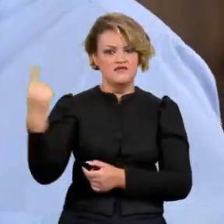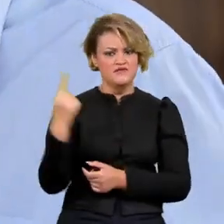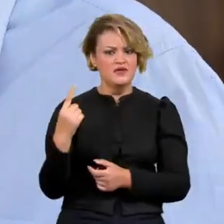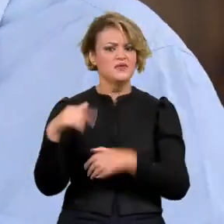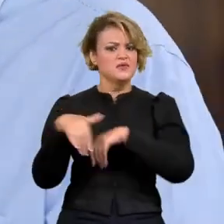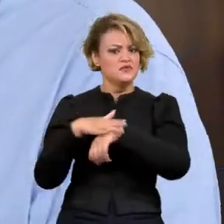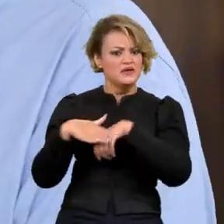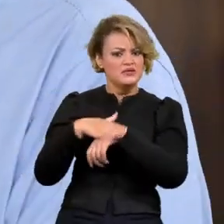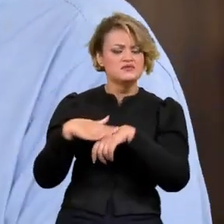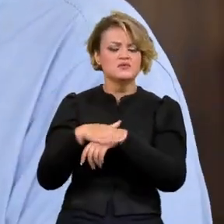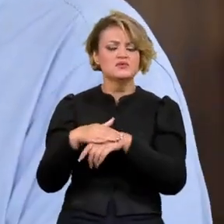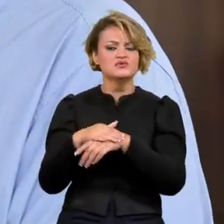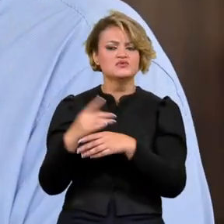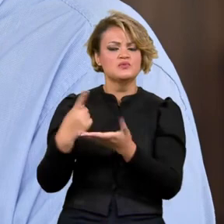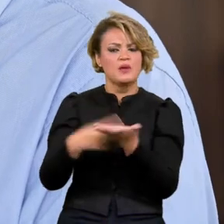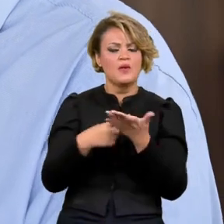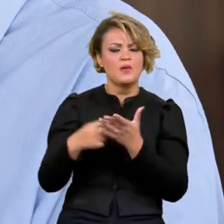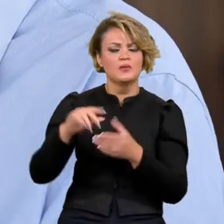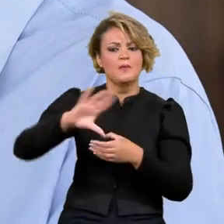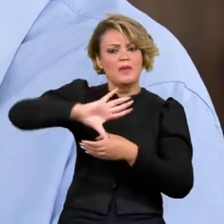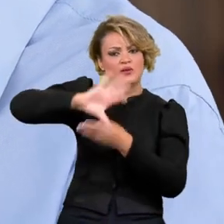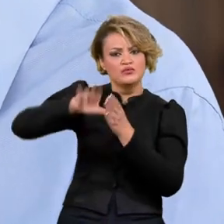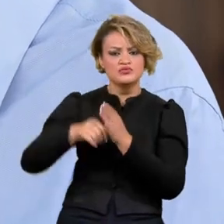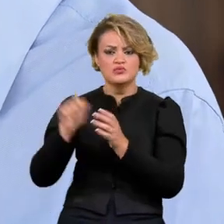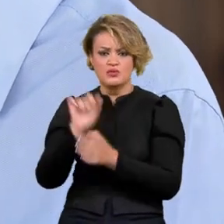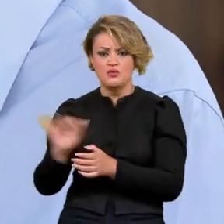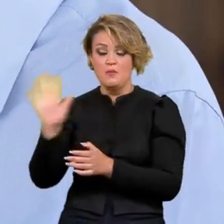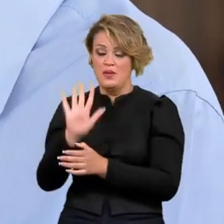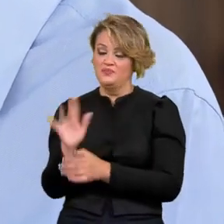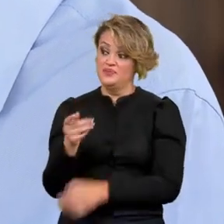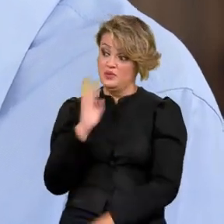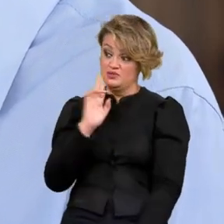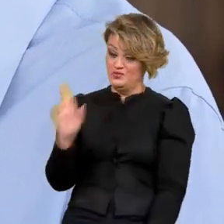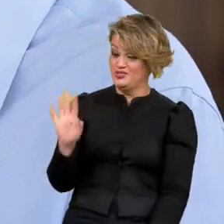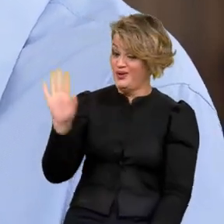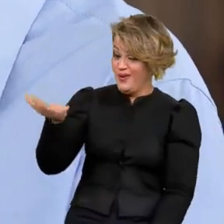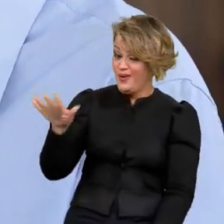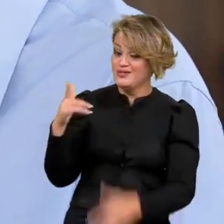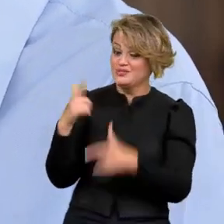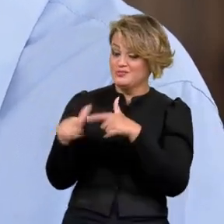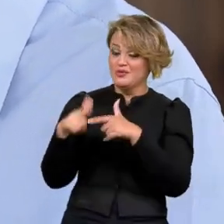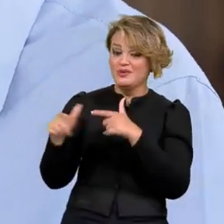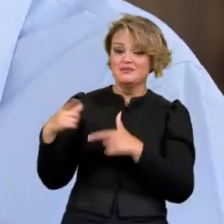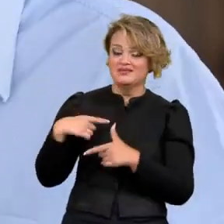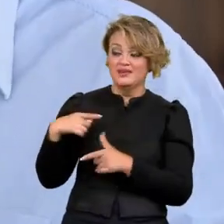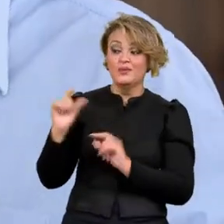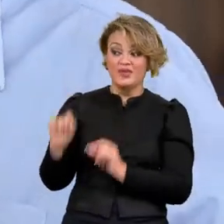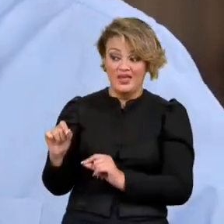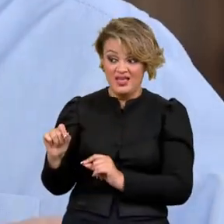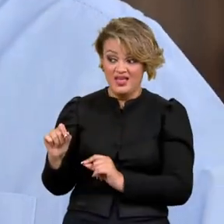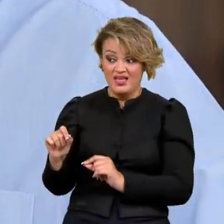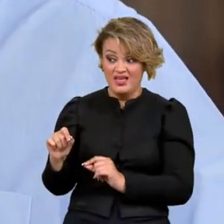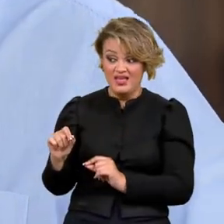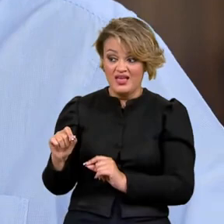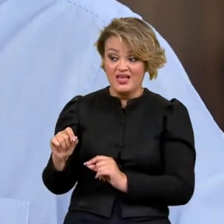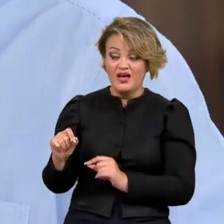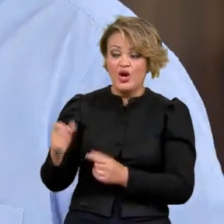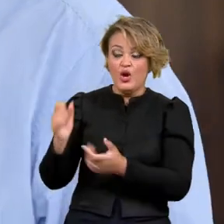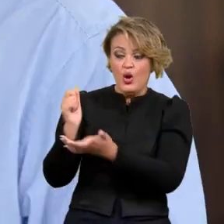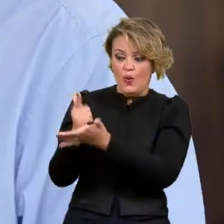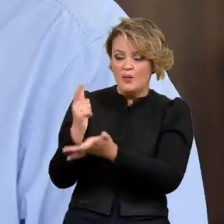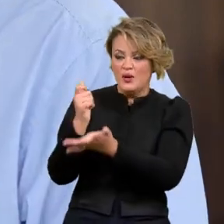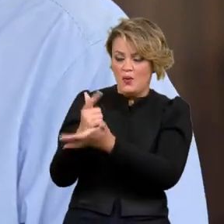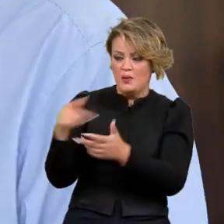o neuropeia Eu disse para ela que nós temos um problema que nós não aceitamos colocar compras governamentais No acordo porque senão a gente mata